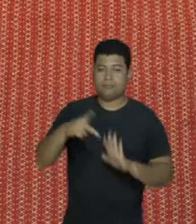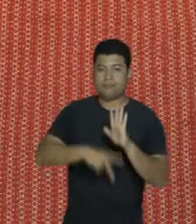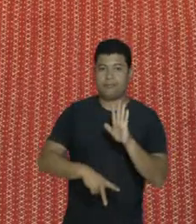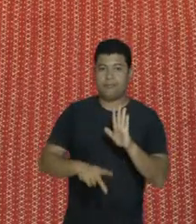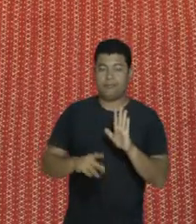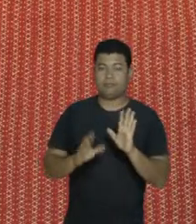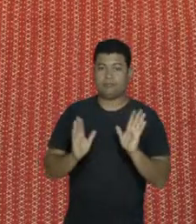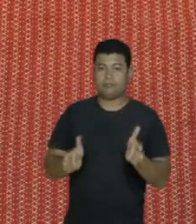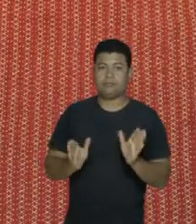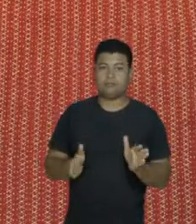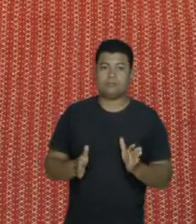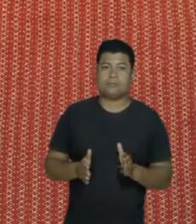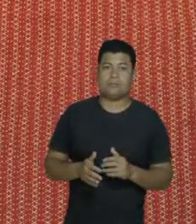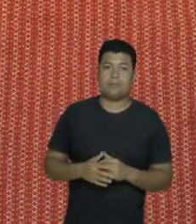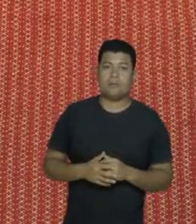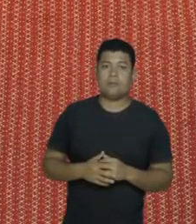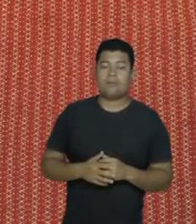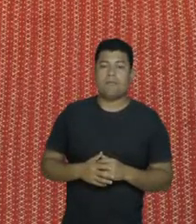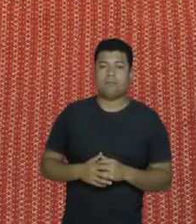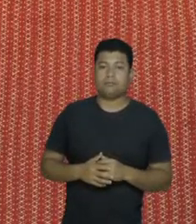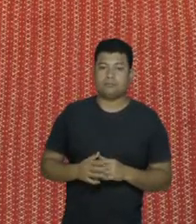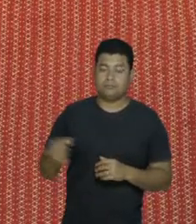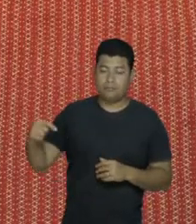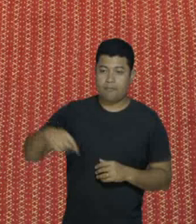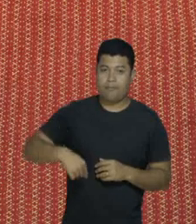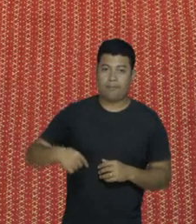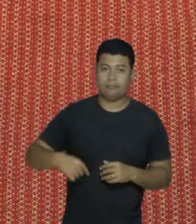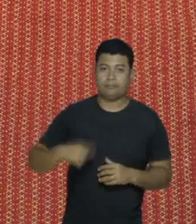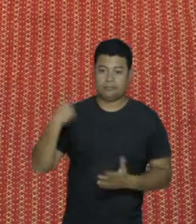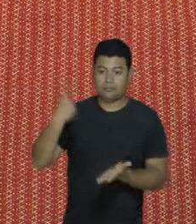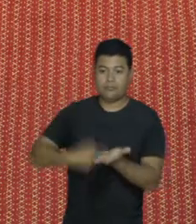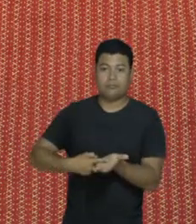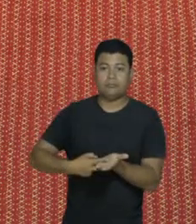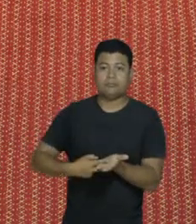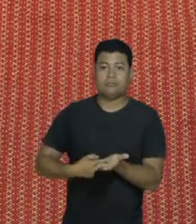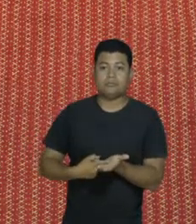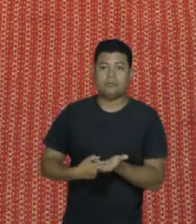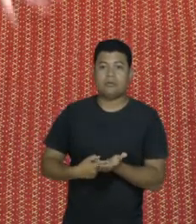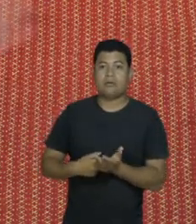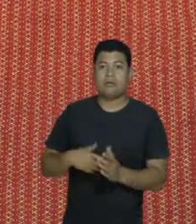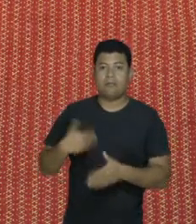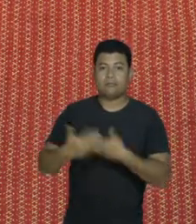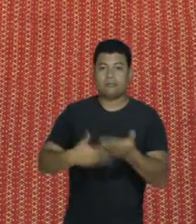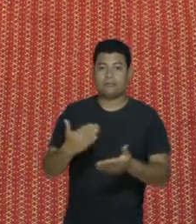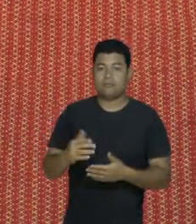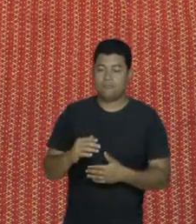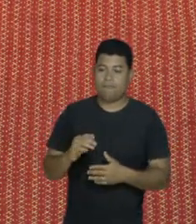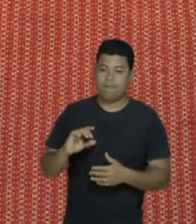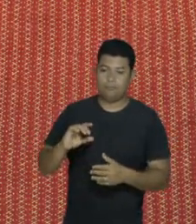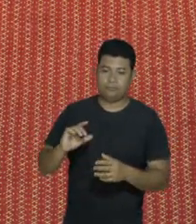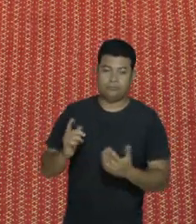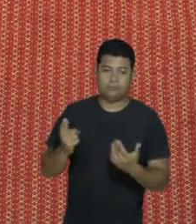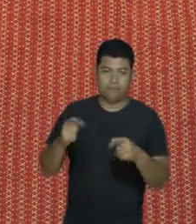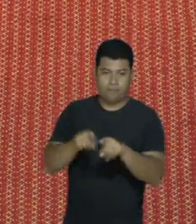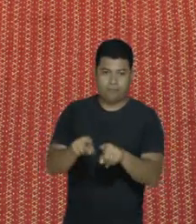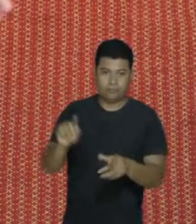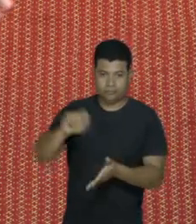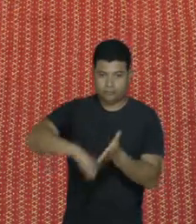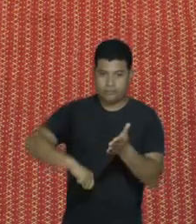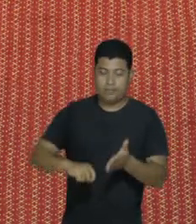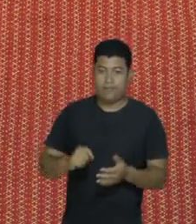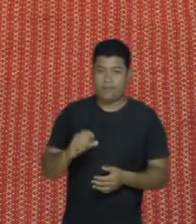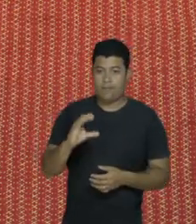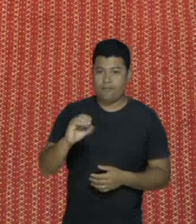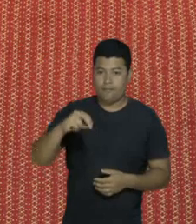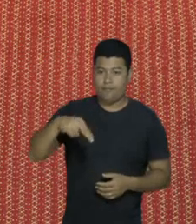esteve recentemente aqui e ficou acordado que após o convênio do CONFAS, o Executivo